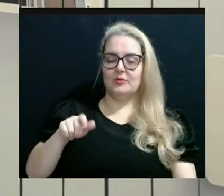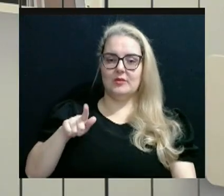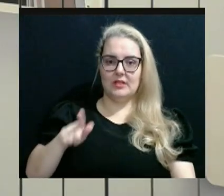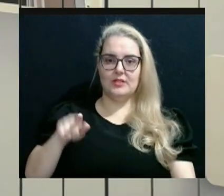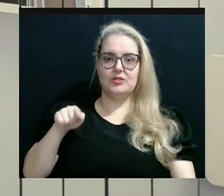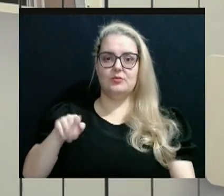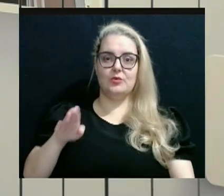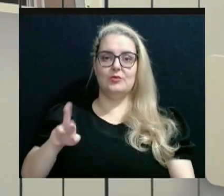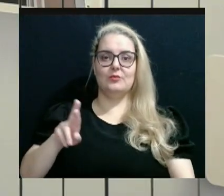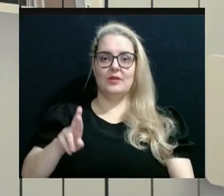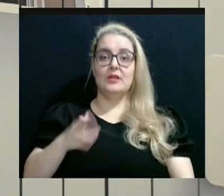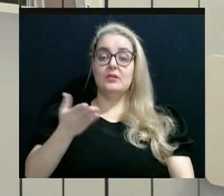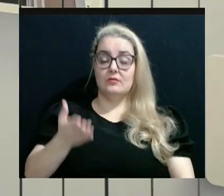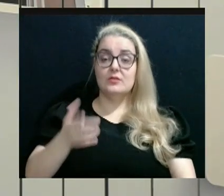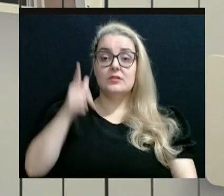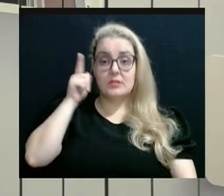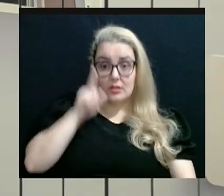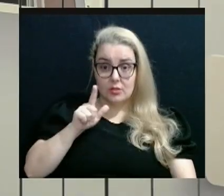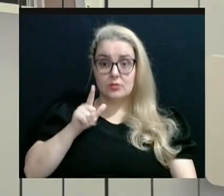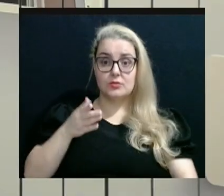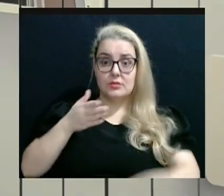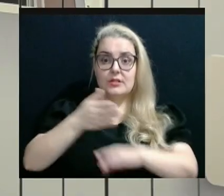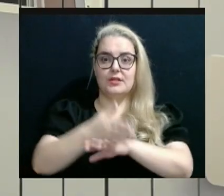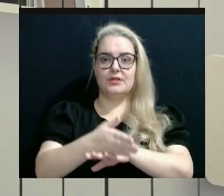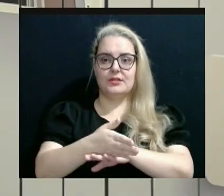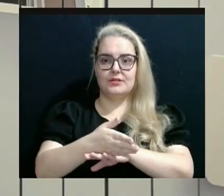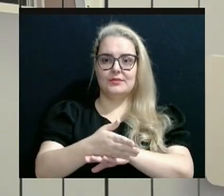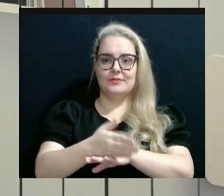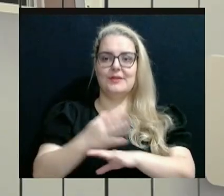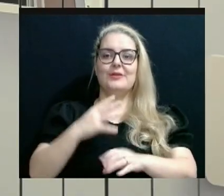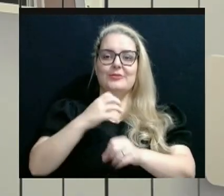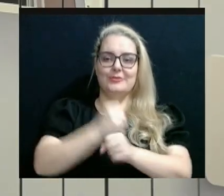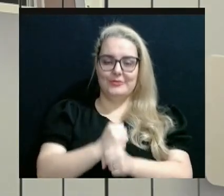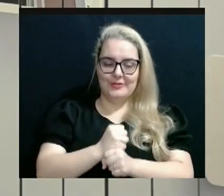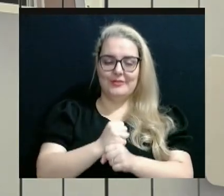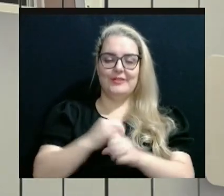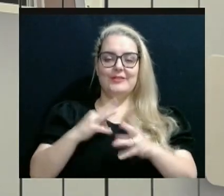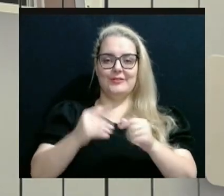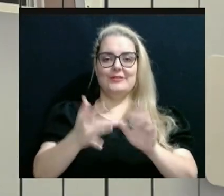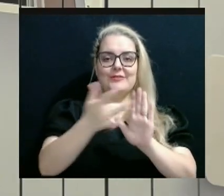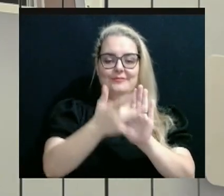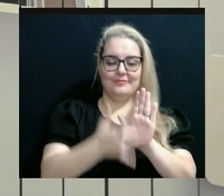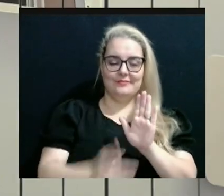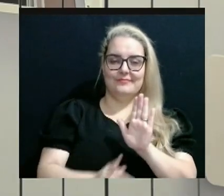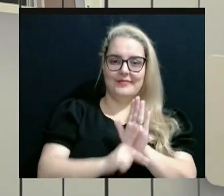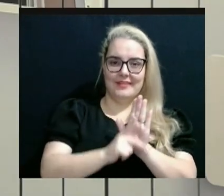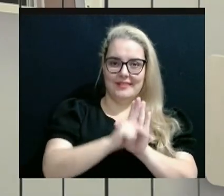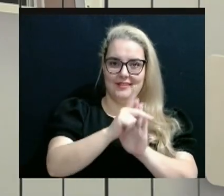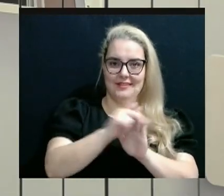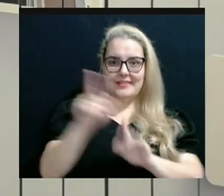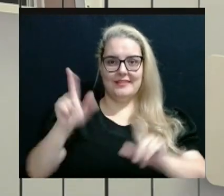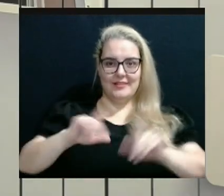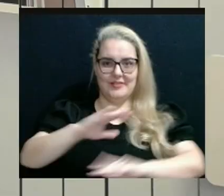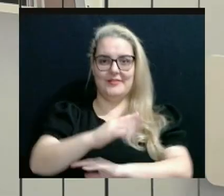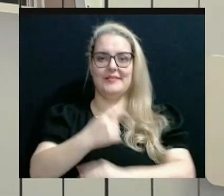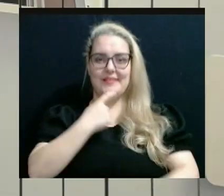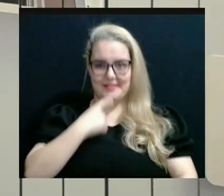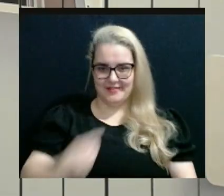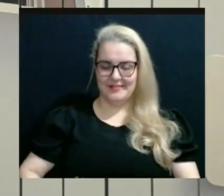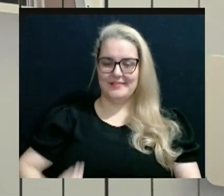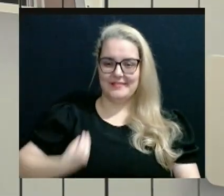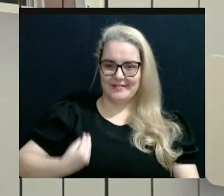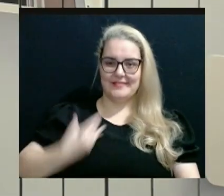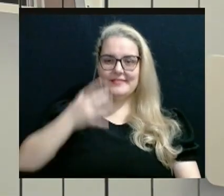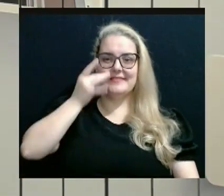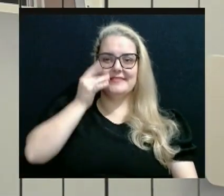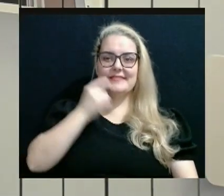campinas.sp.leg.br e você consegue acessar aí na íntegra todos os projetos. TV Câmara Campinas transmite ao vivo a